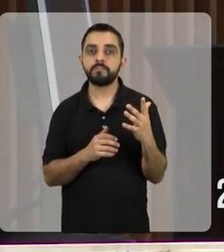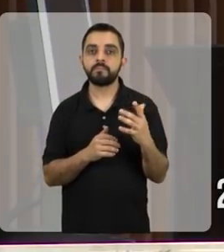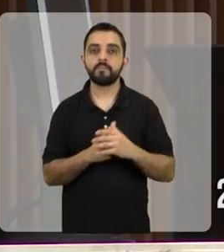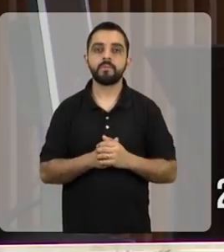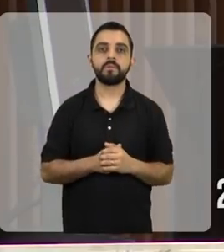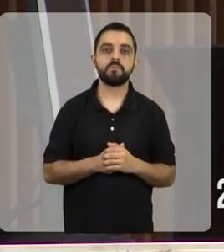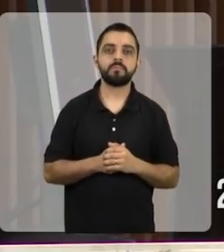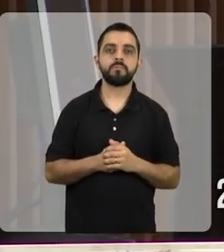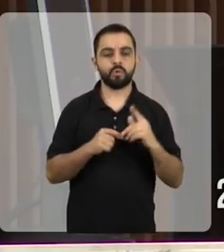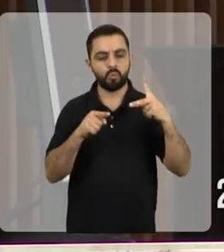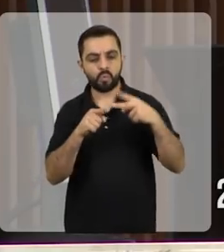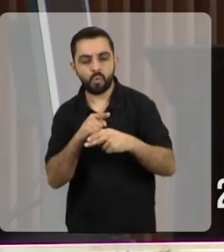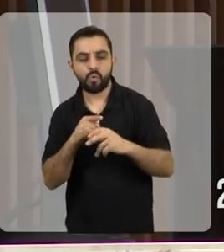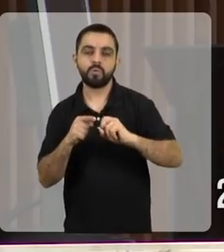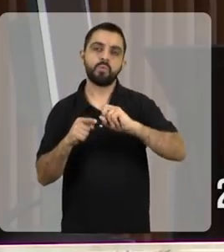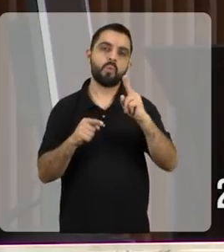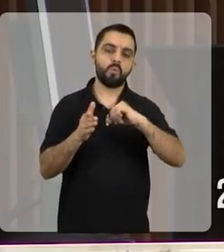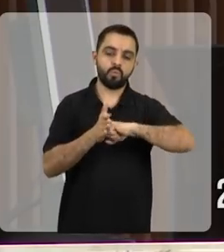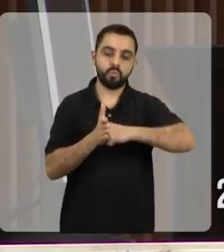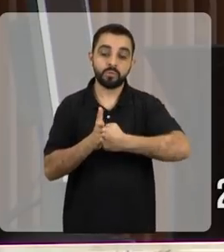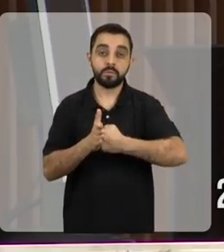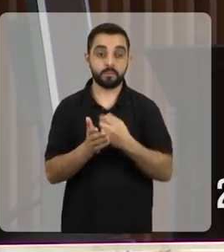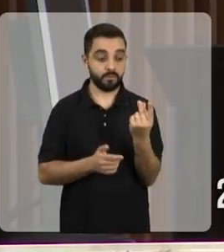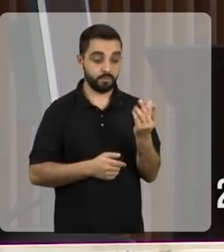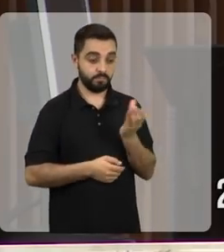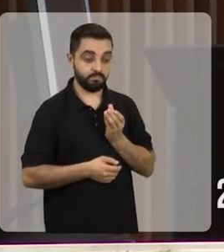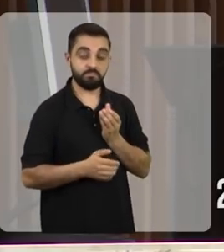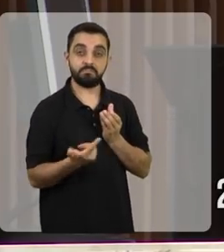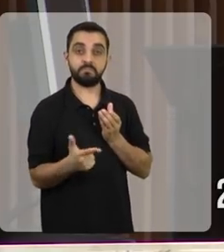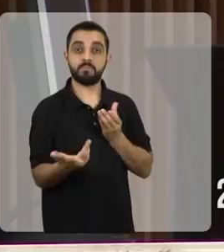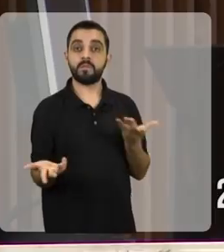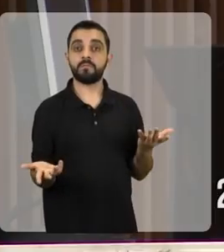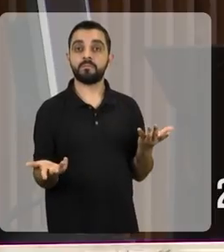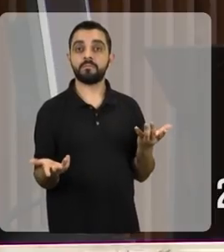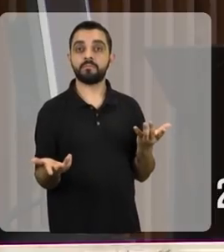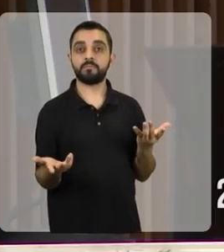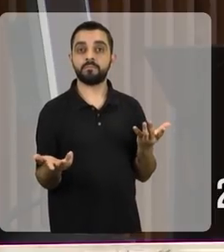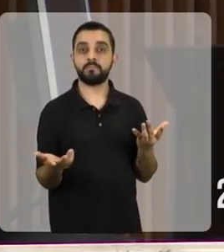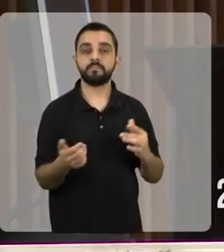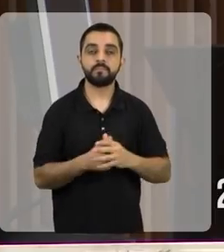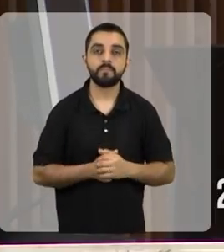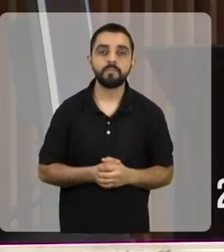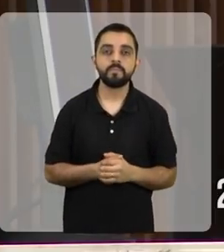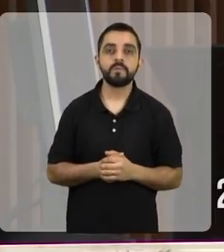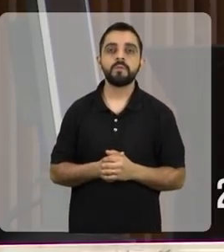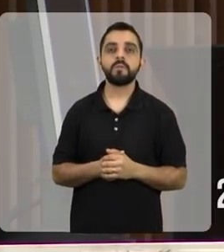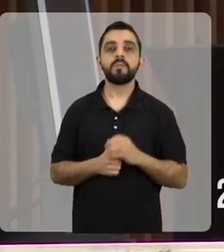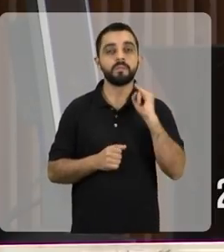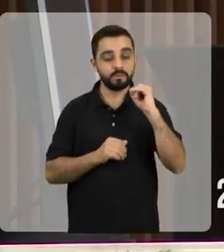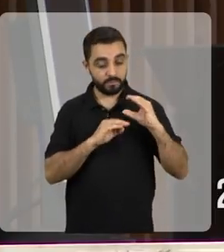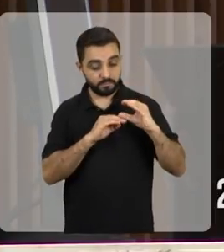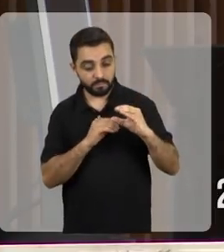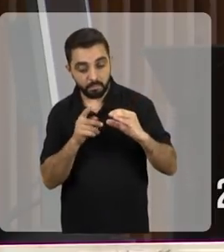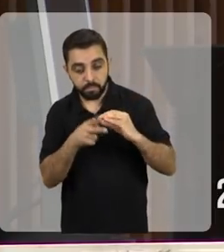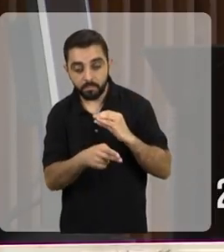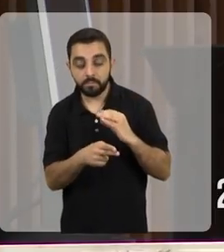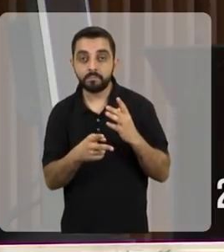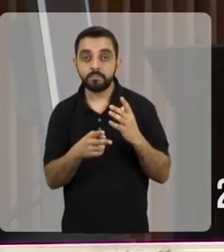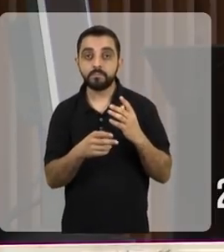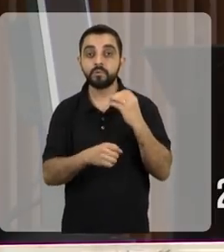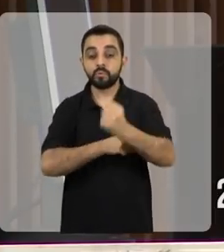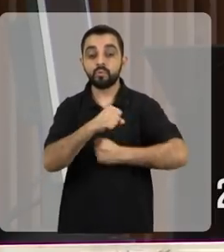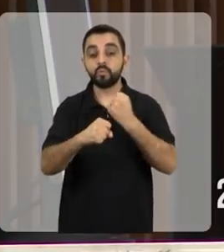pouco me importa o que importa é que ficaremos sem dinheiro com esses cortes chegaremos em